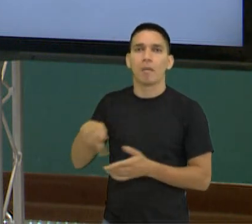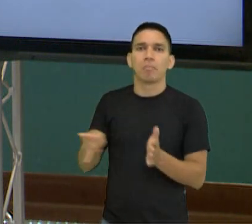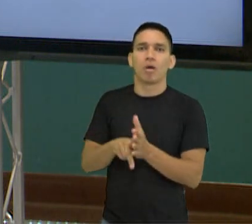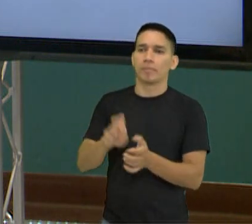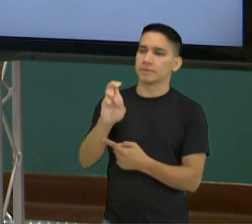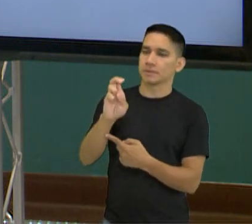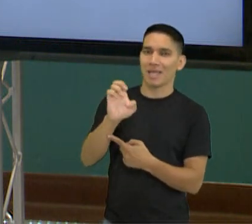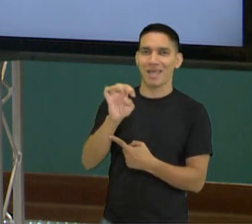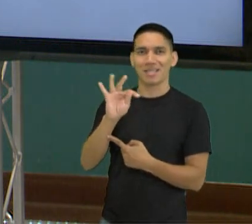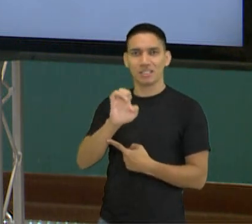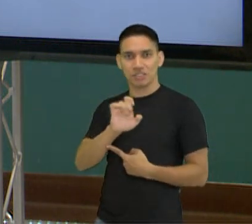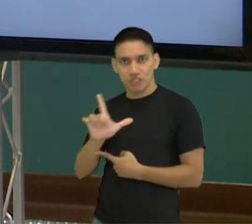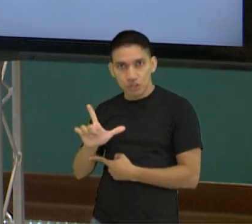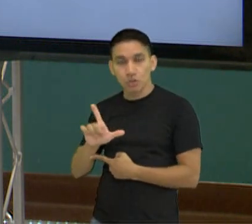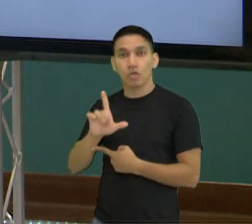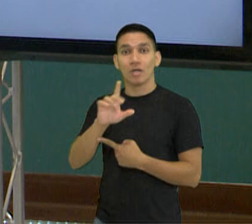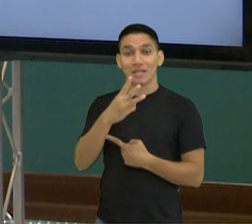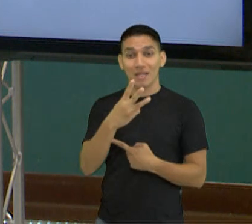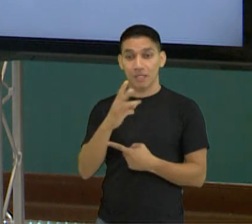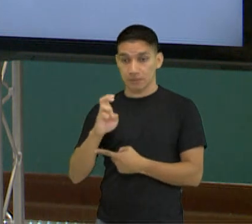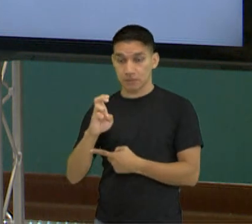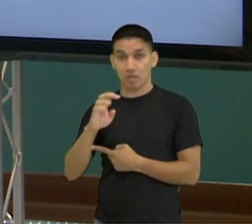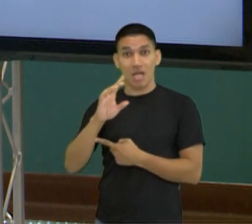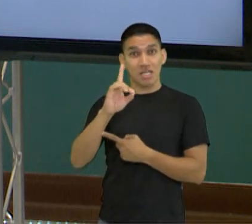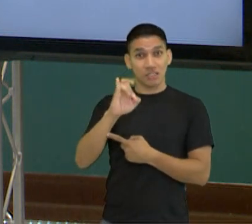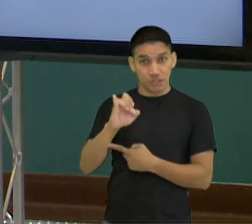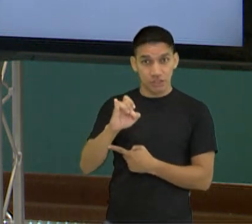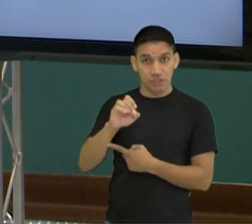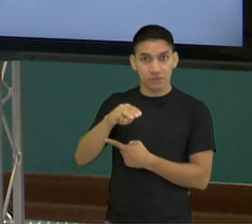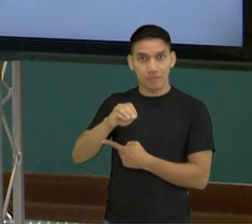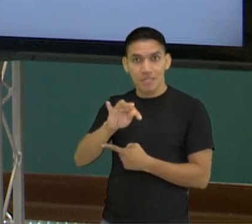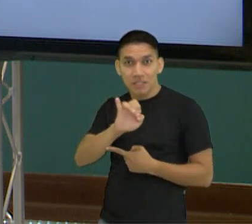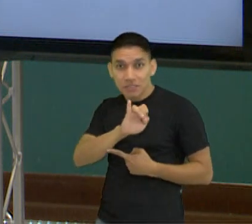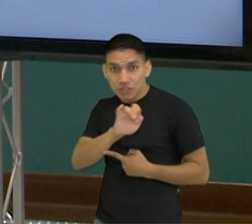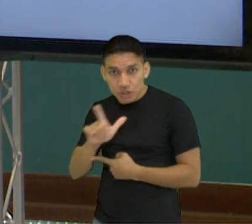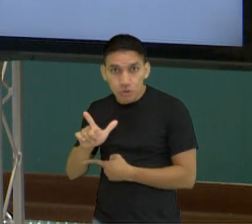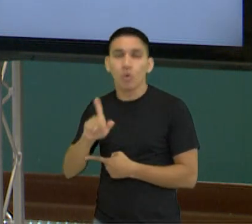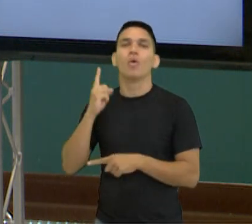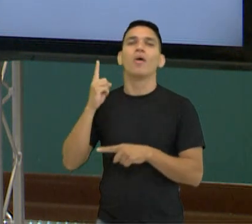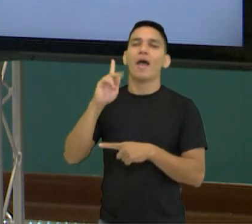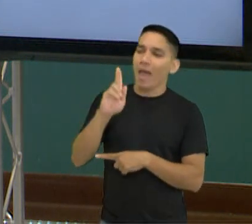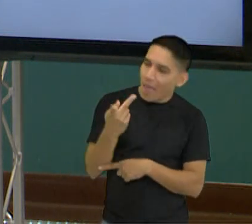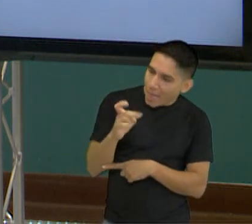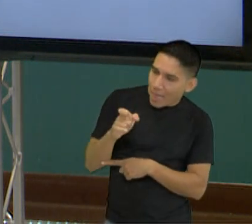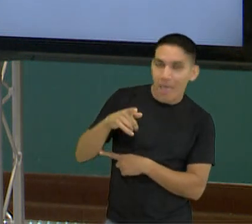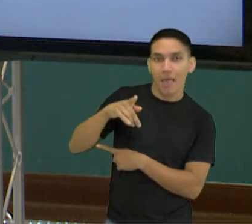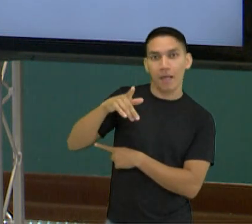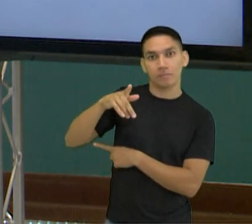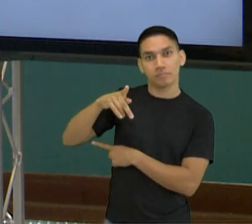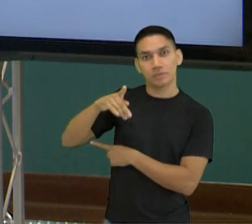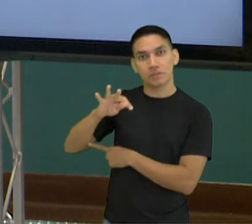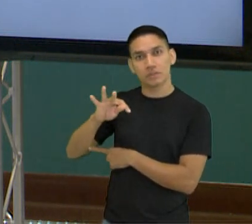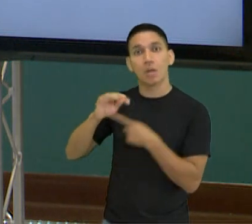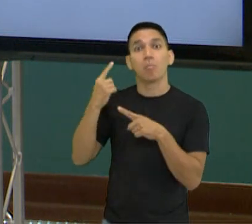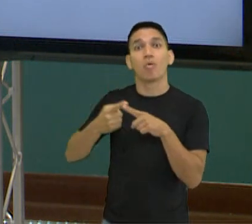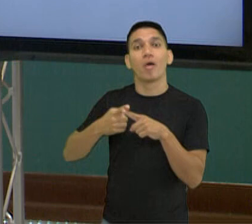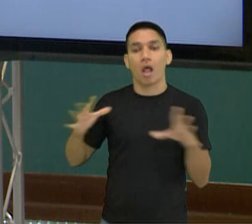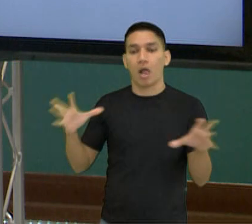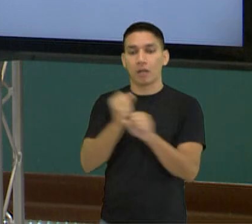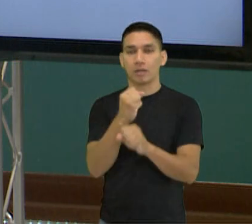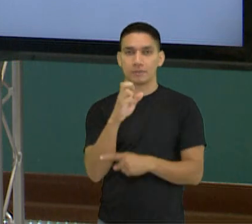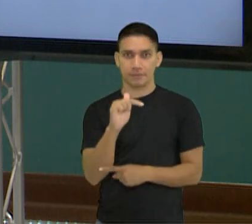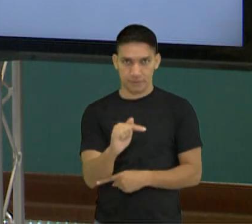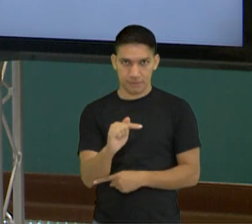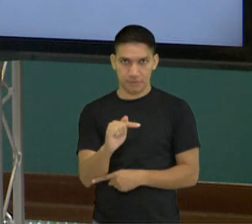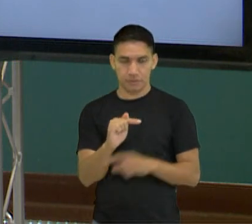5-etil, 3,5-dimetil, hept, porque são 7 carbonos na cadeia principal,